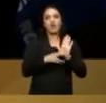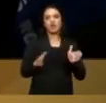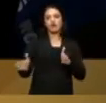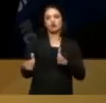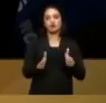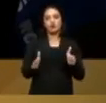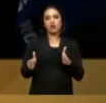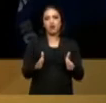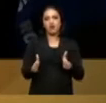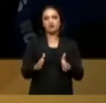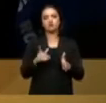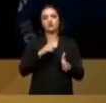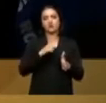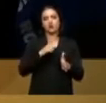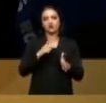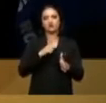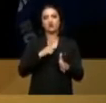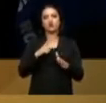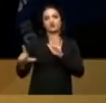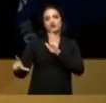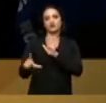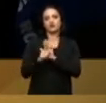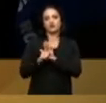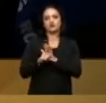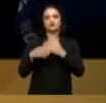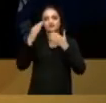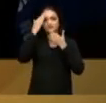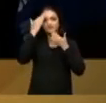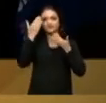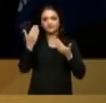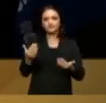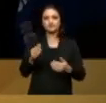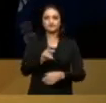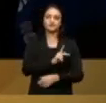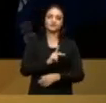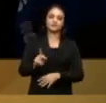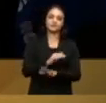legislação infraconstitucional. Muito obrigado, senhor presidente, senhores ministros, senhores ministros.